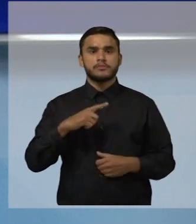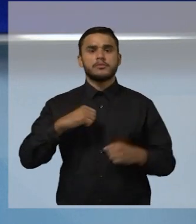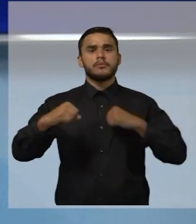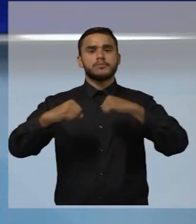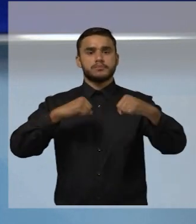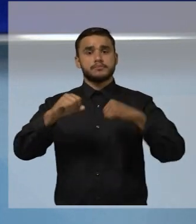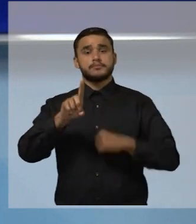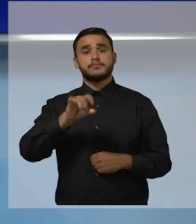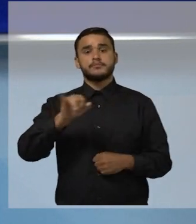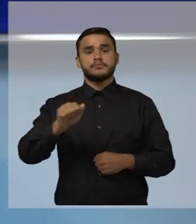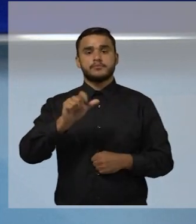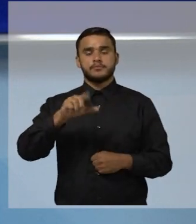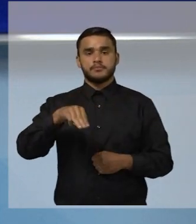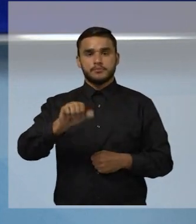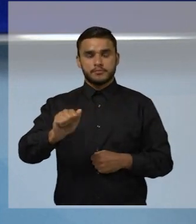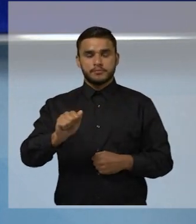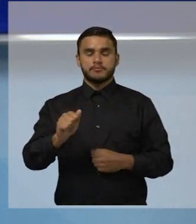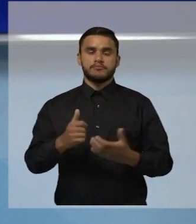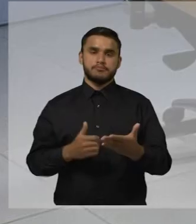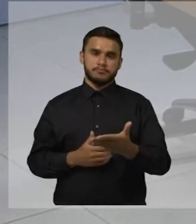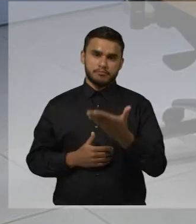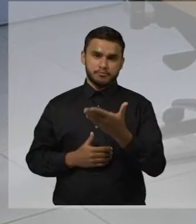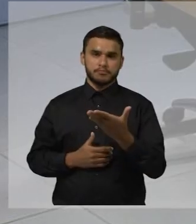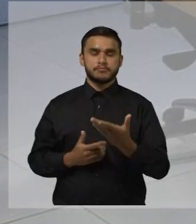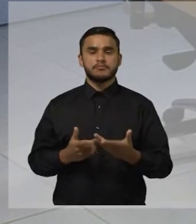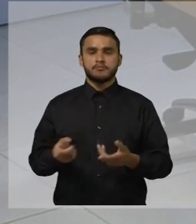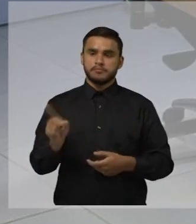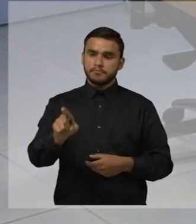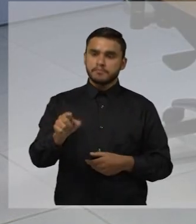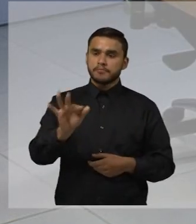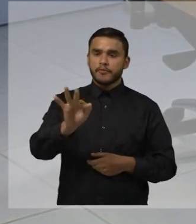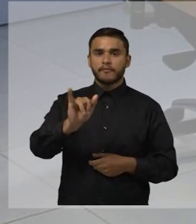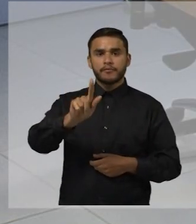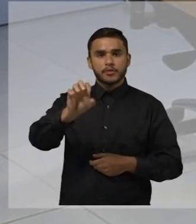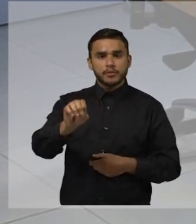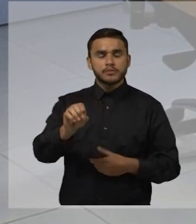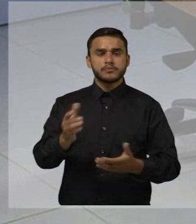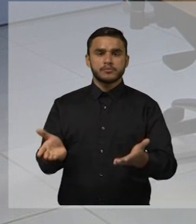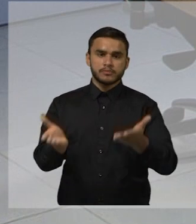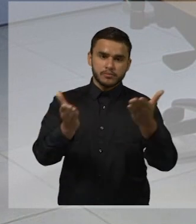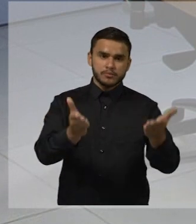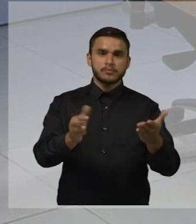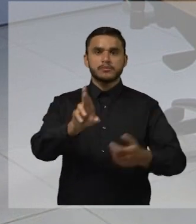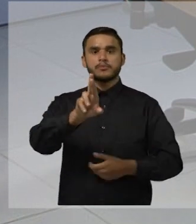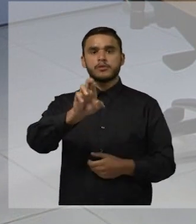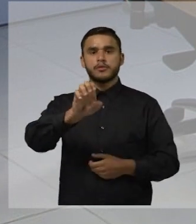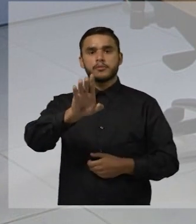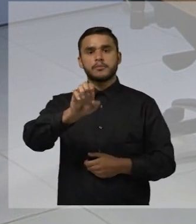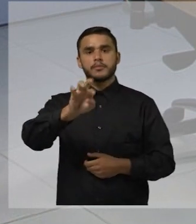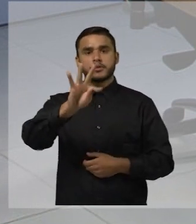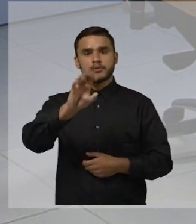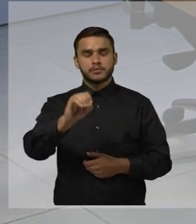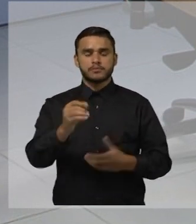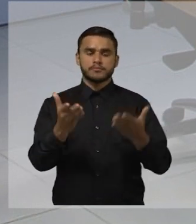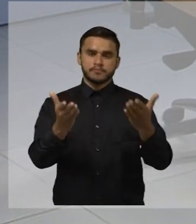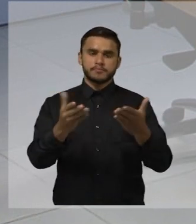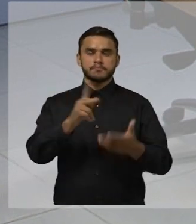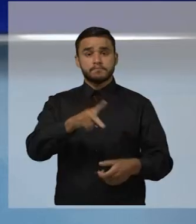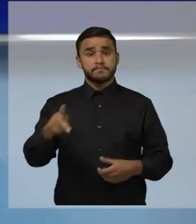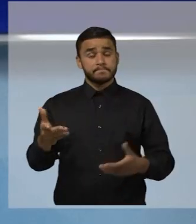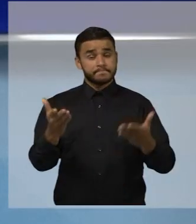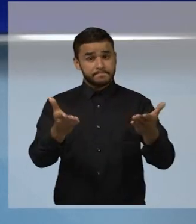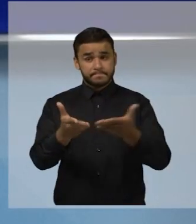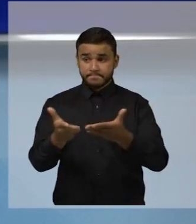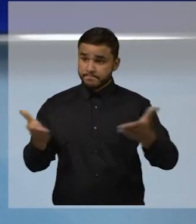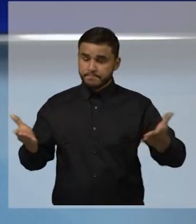agora, nós temos hoje as participações dos debatedores Djalma Pinto, o economista Firmo de Castro e o